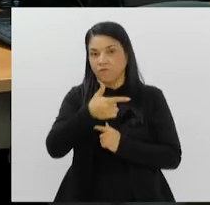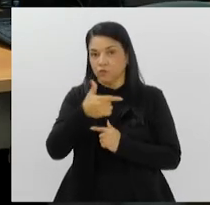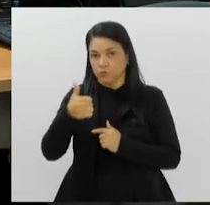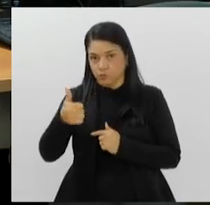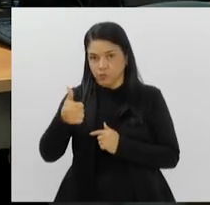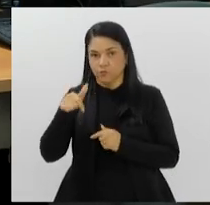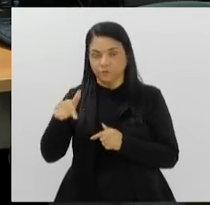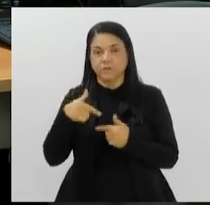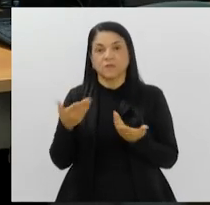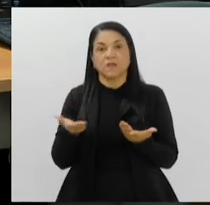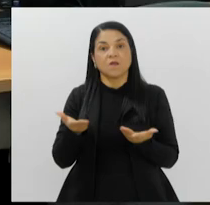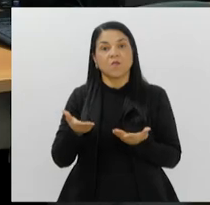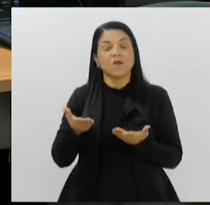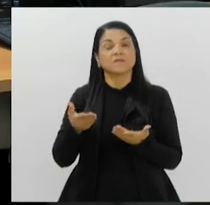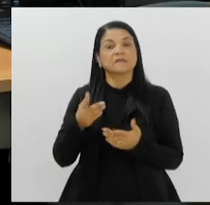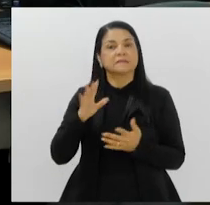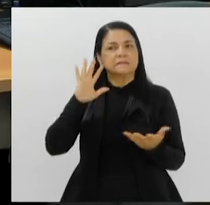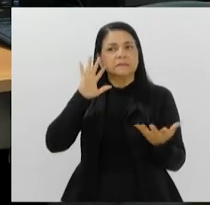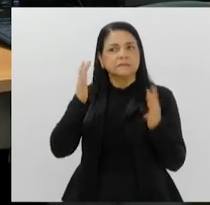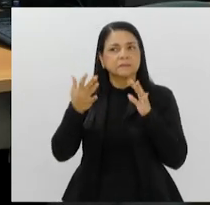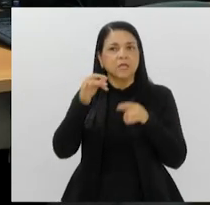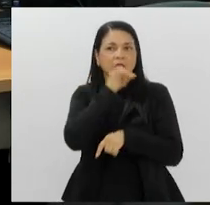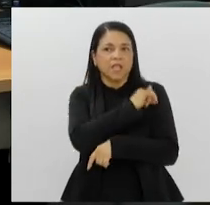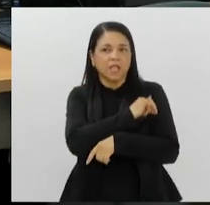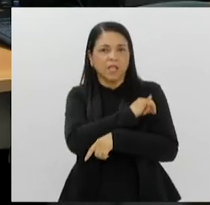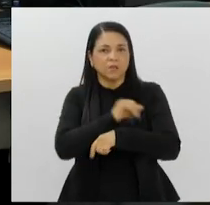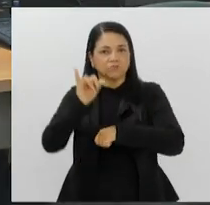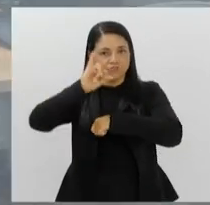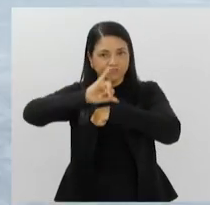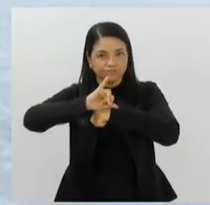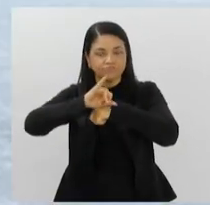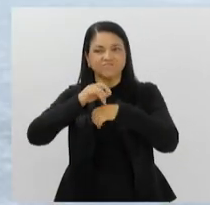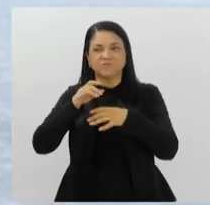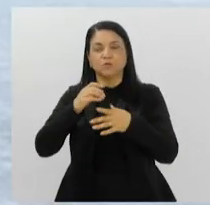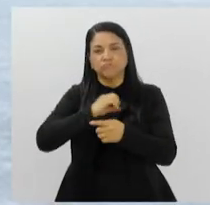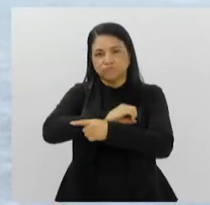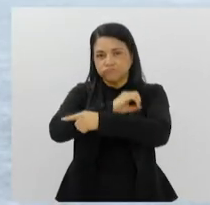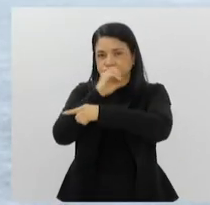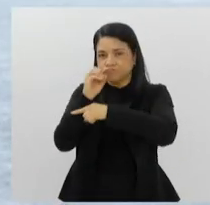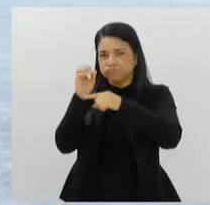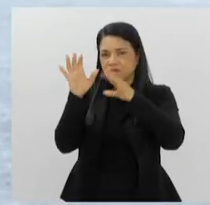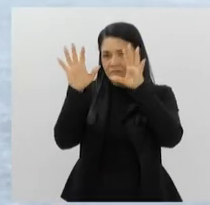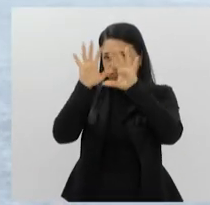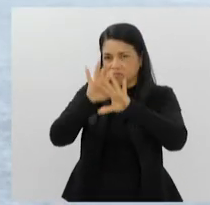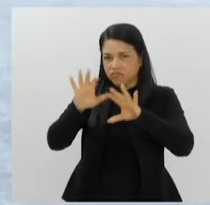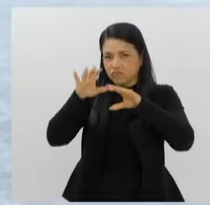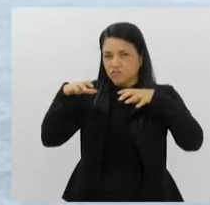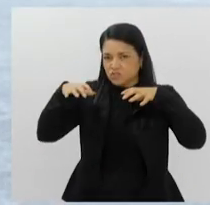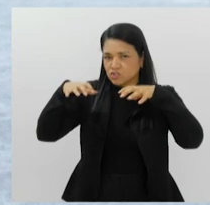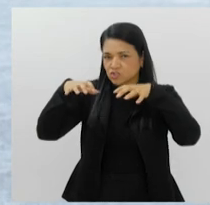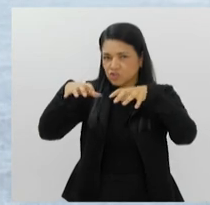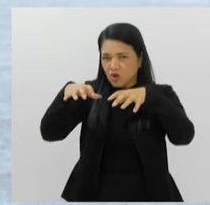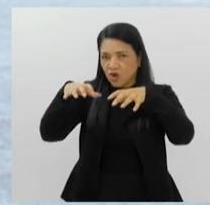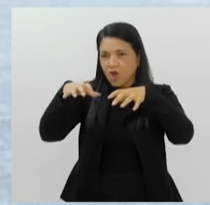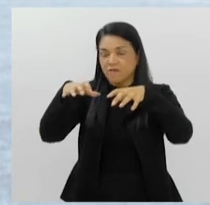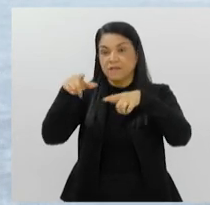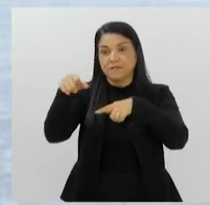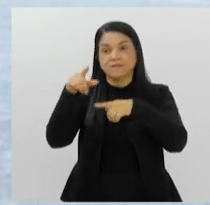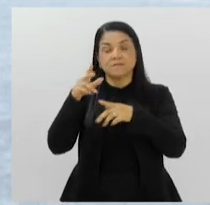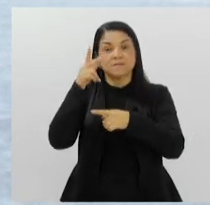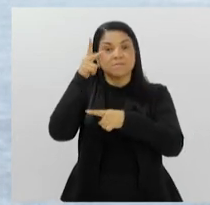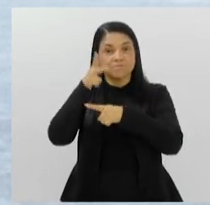ver agora como está o tempo aqui no Rio de Janeiro. O dia amanheceu nublado, chove em algumas regiões, você vê imagens aí de